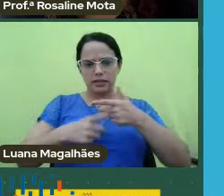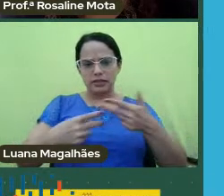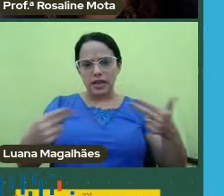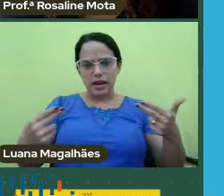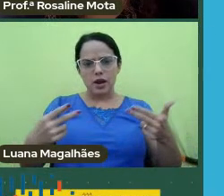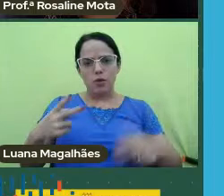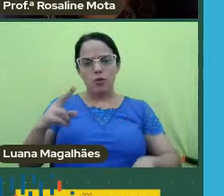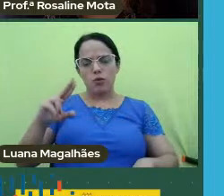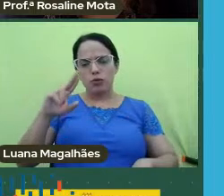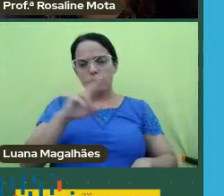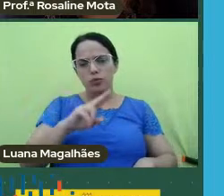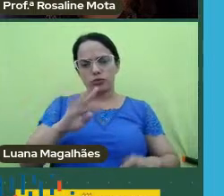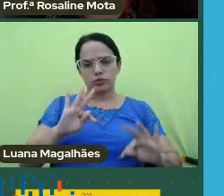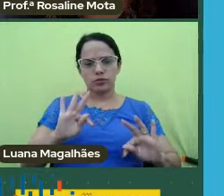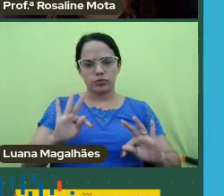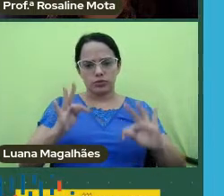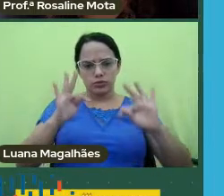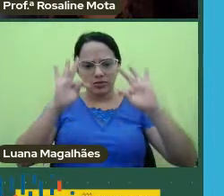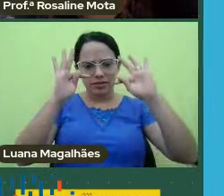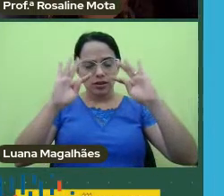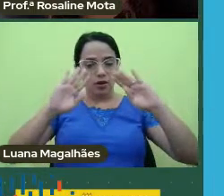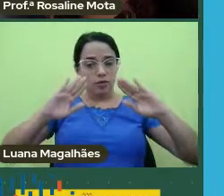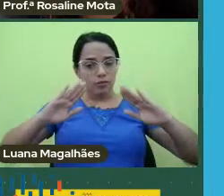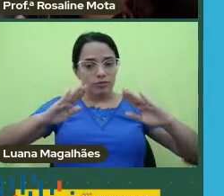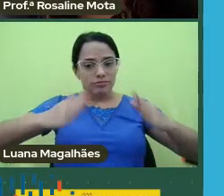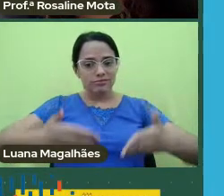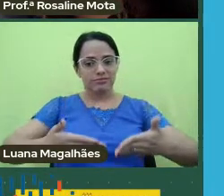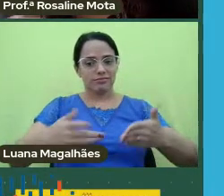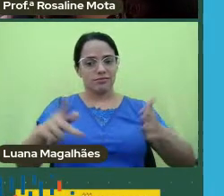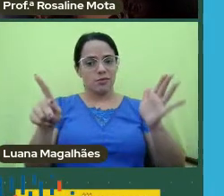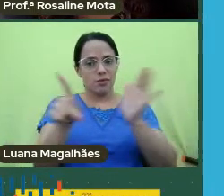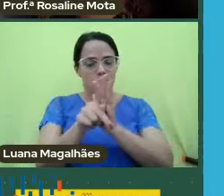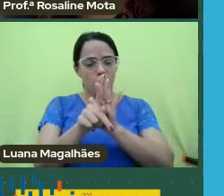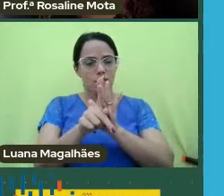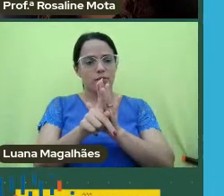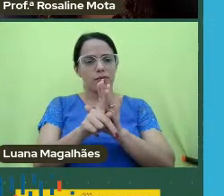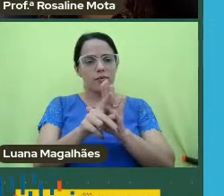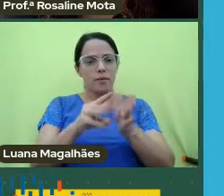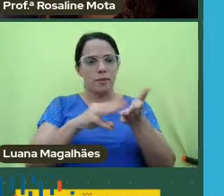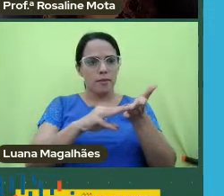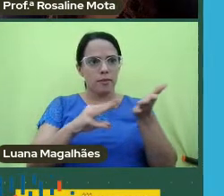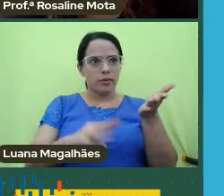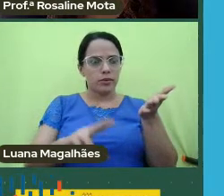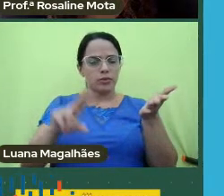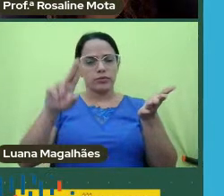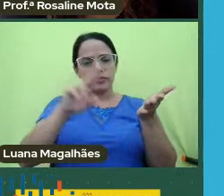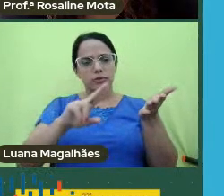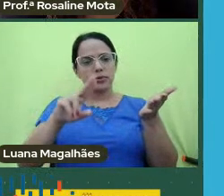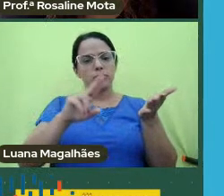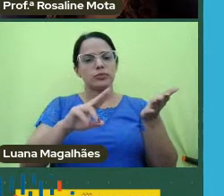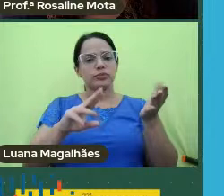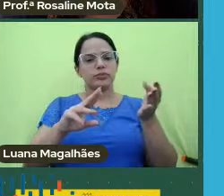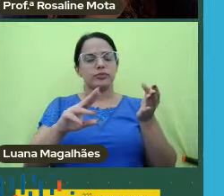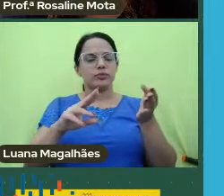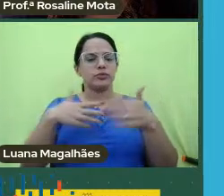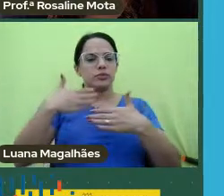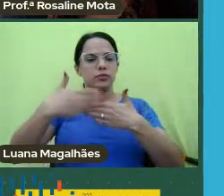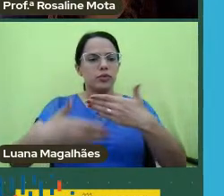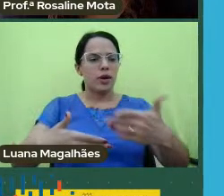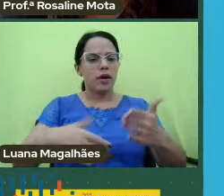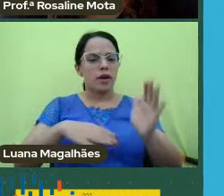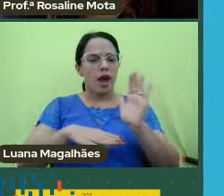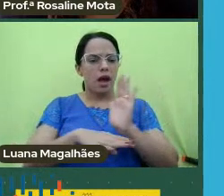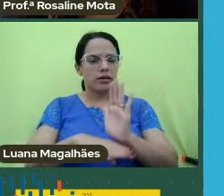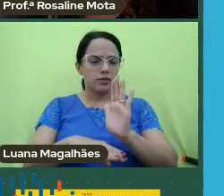são tecnologias muito específicas e tecnologias e metodologias também no processo